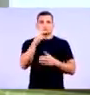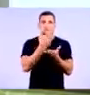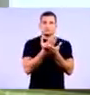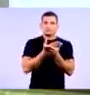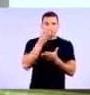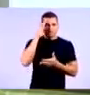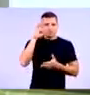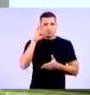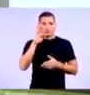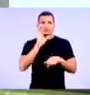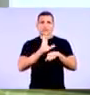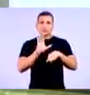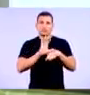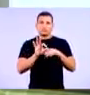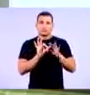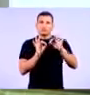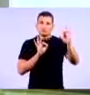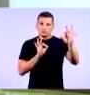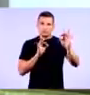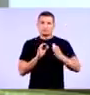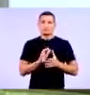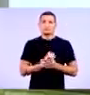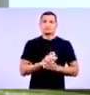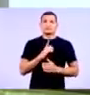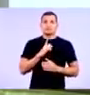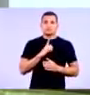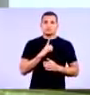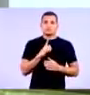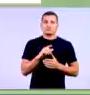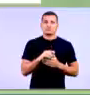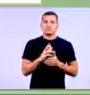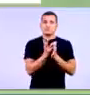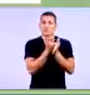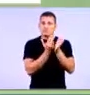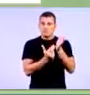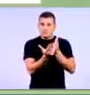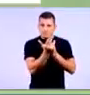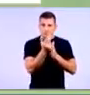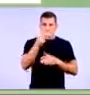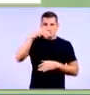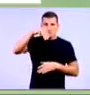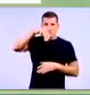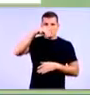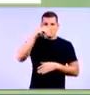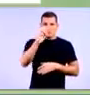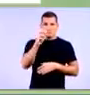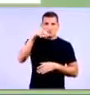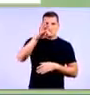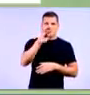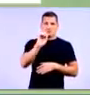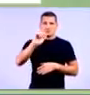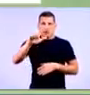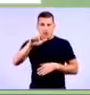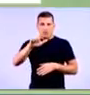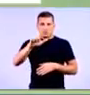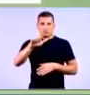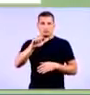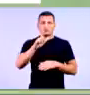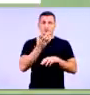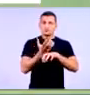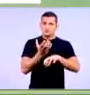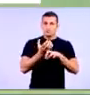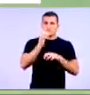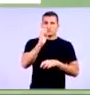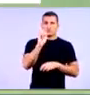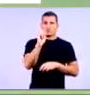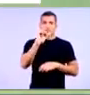principalmente nos cursos à distância. Então, nós temos aqui o mapa mental da disciplina de ambientação para EAD. Nós vamos ver,